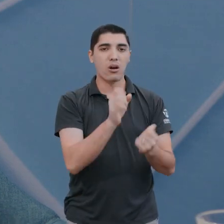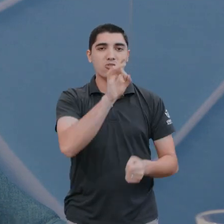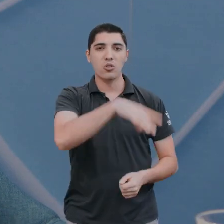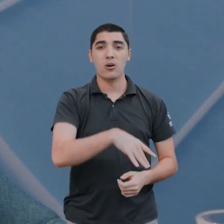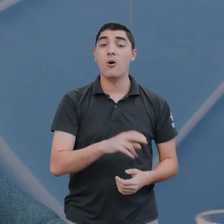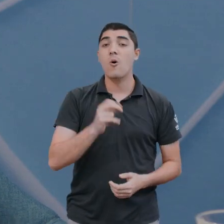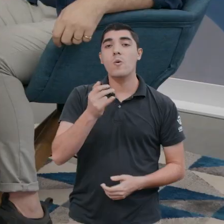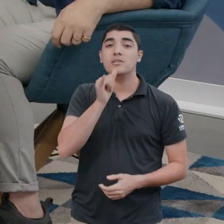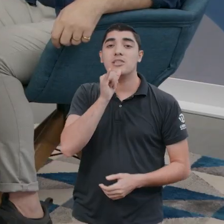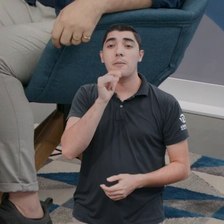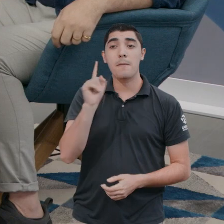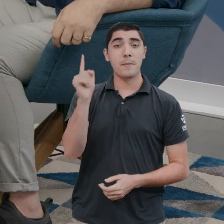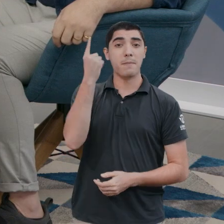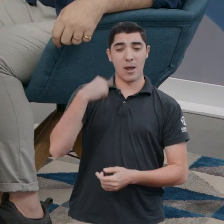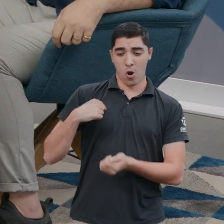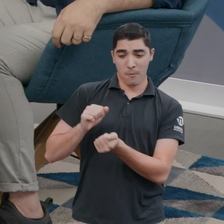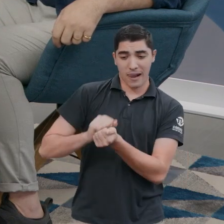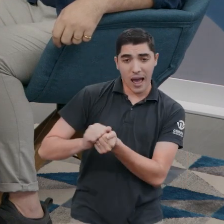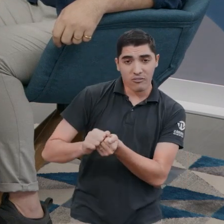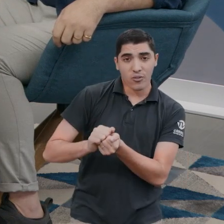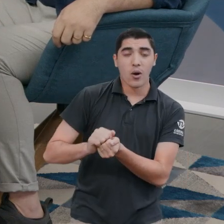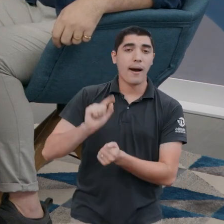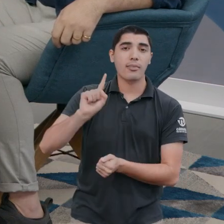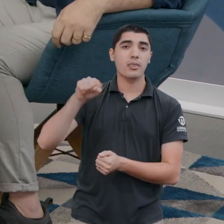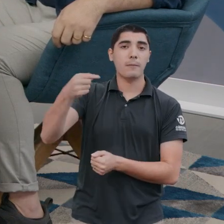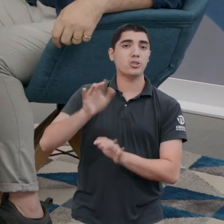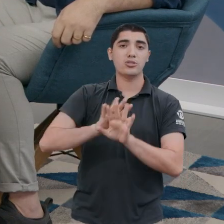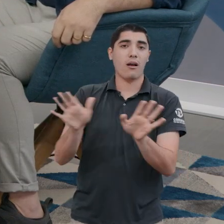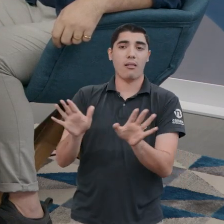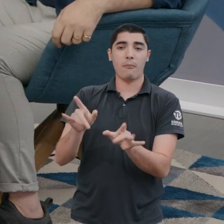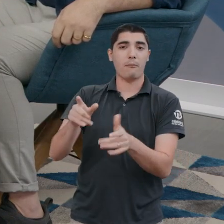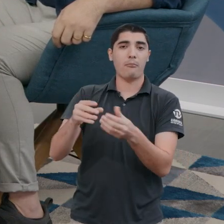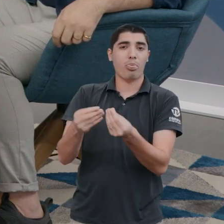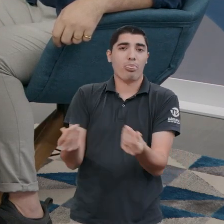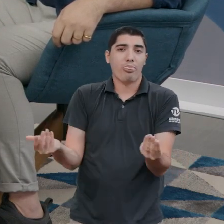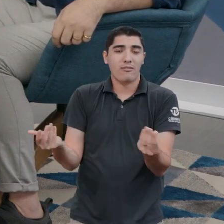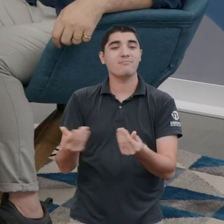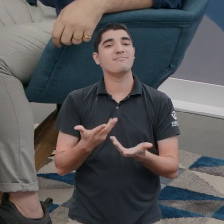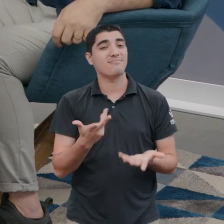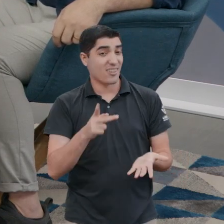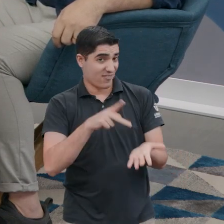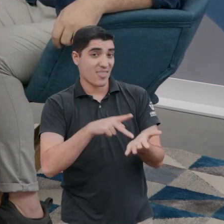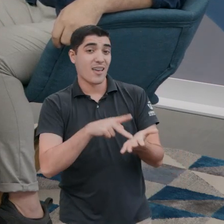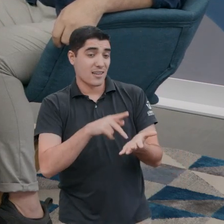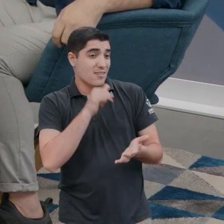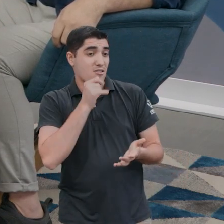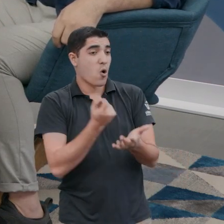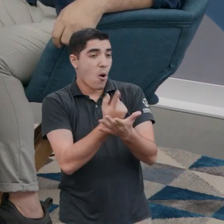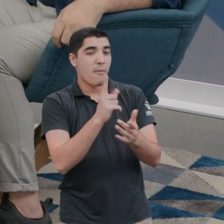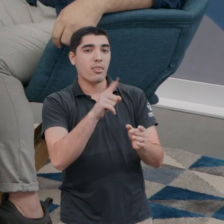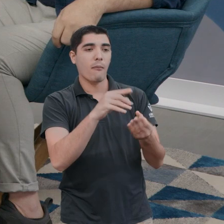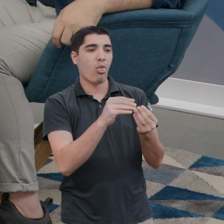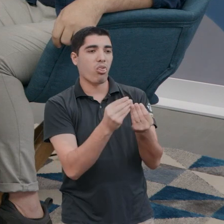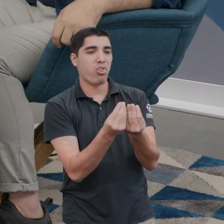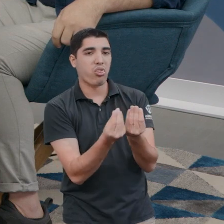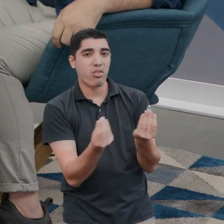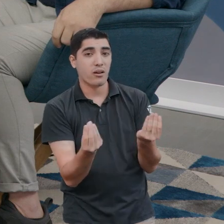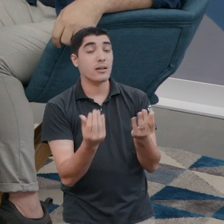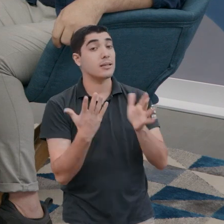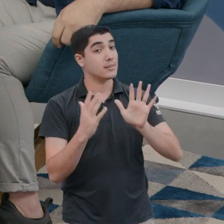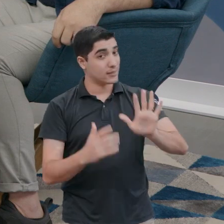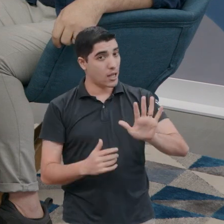na primeira lavagem Ou também, né? Já fica aquelas bolinhas na peça e aí descarta. Então, a